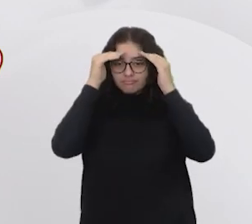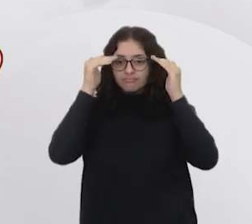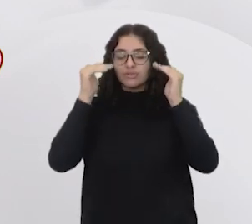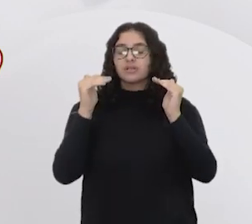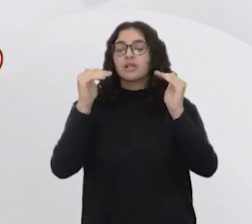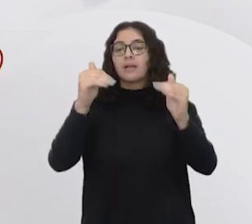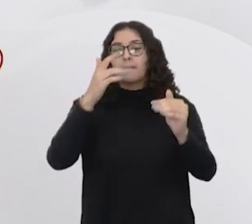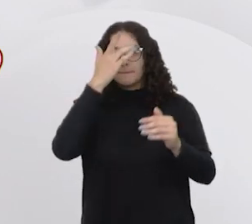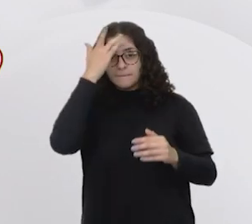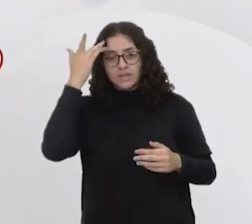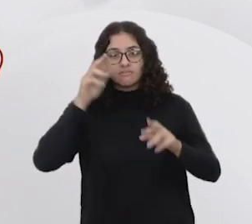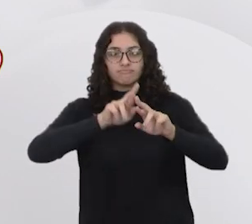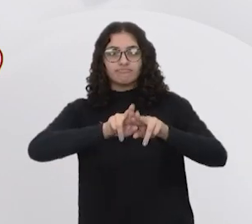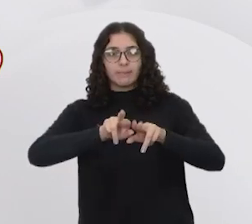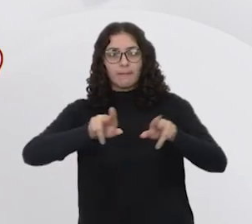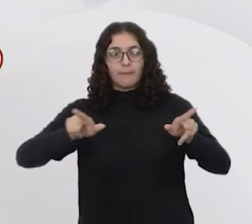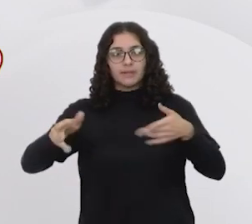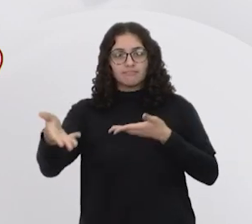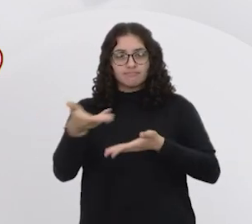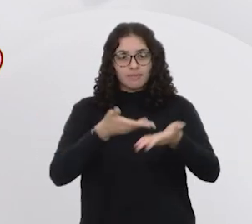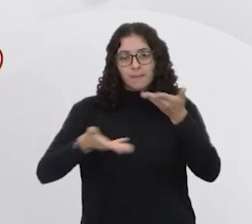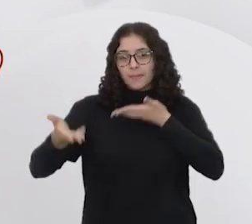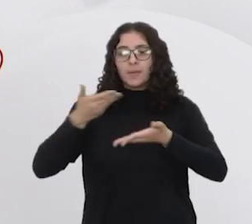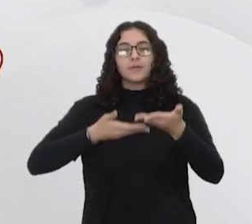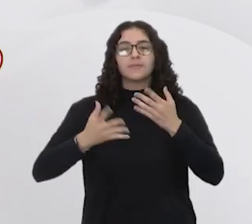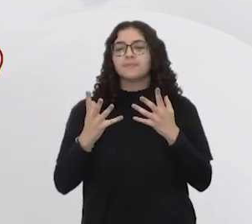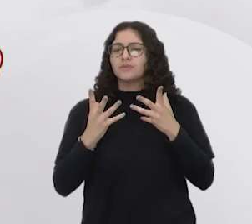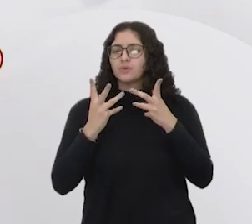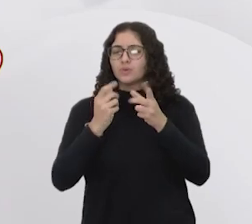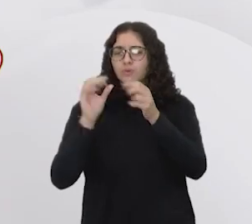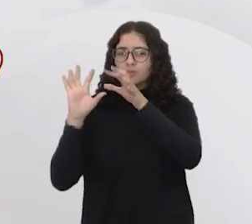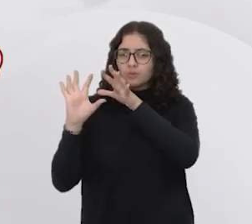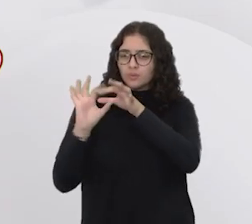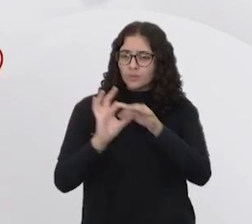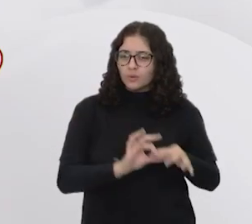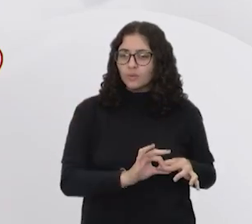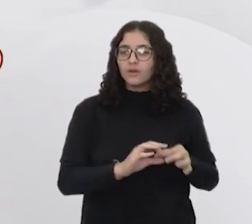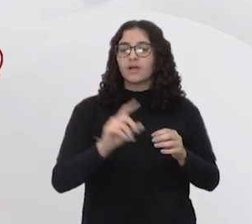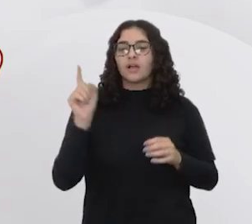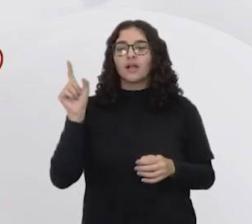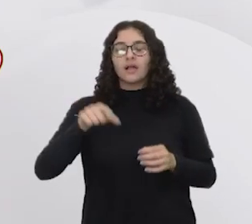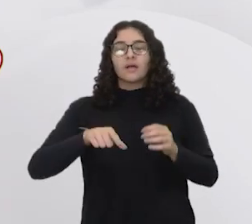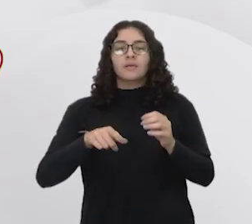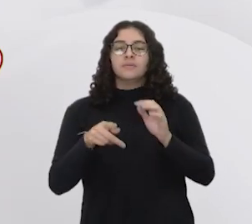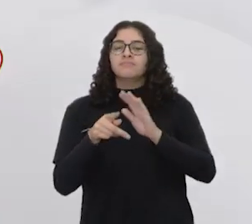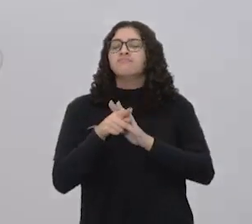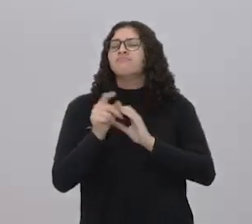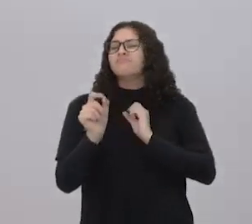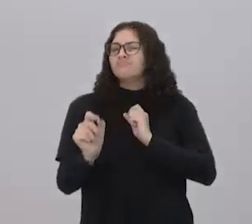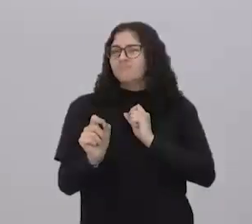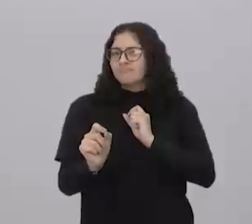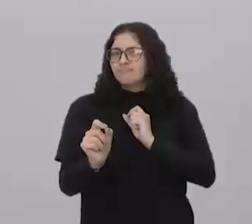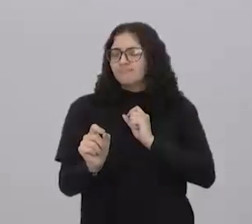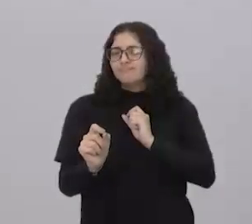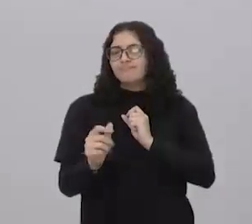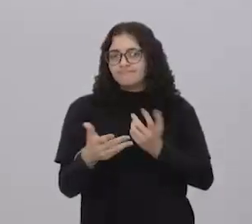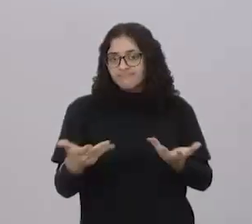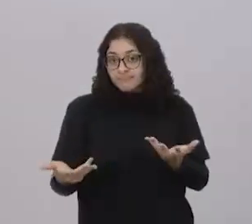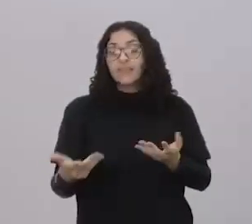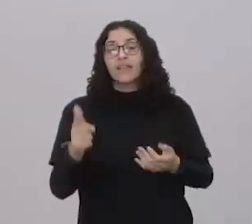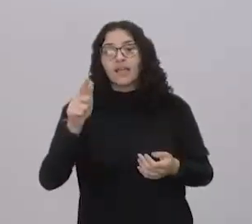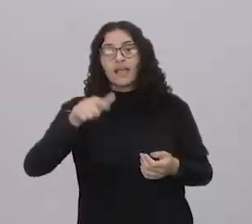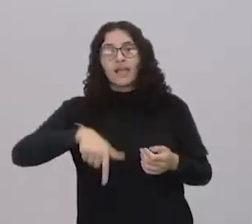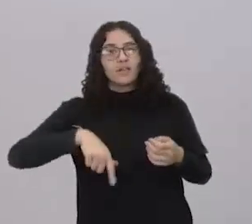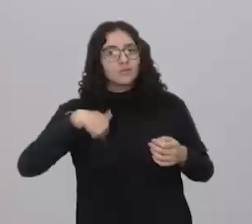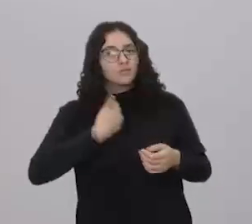à diversidade. Então, todo o nosso contexto está relacionado justamente à questão da gente trabalhar de